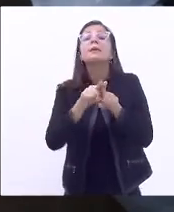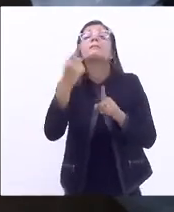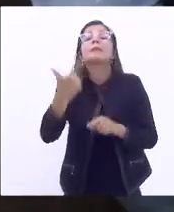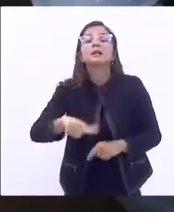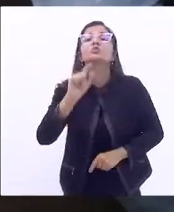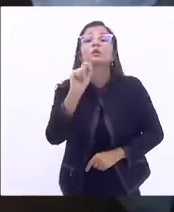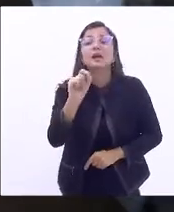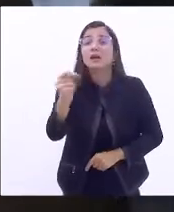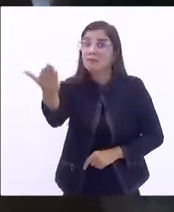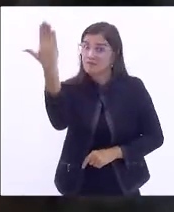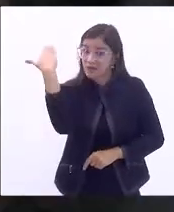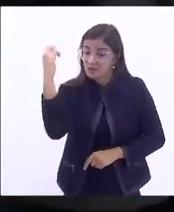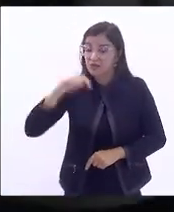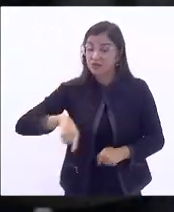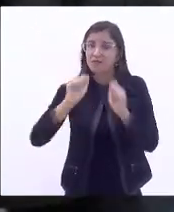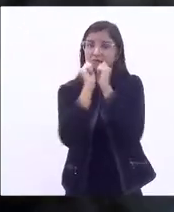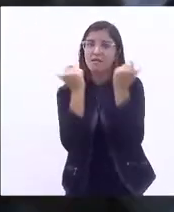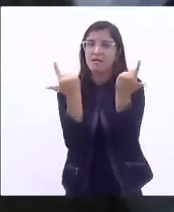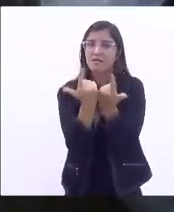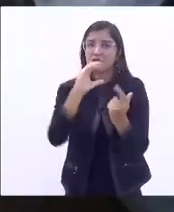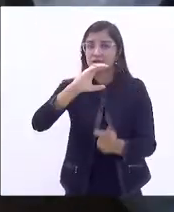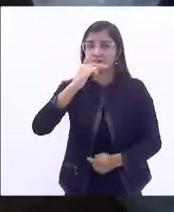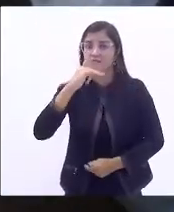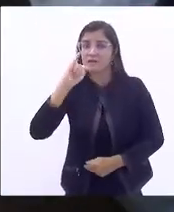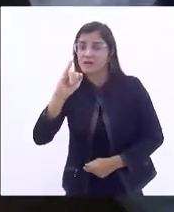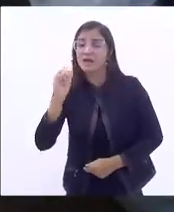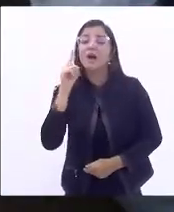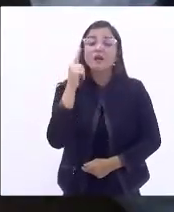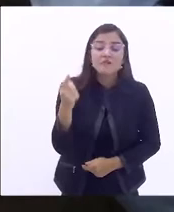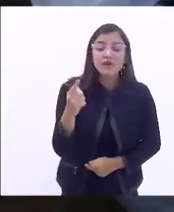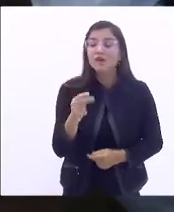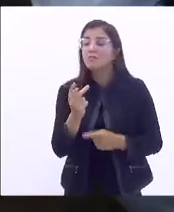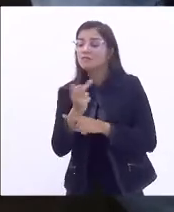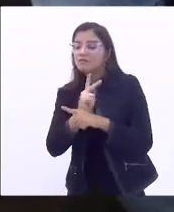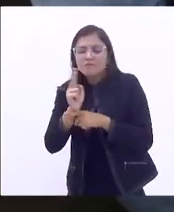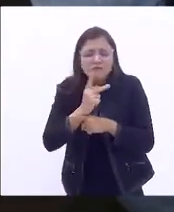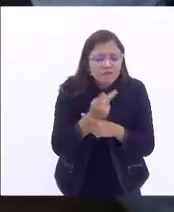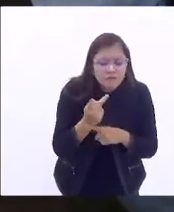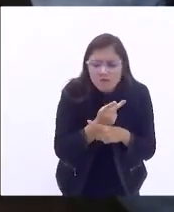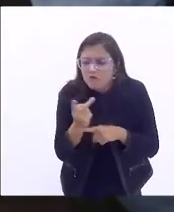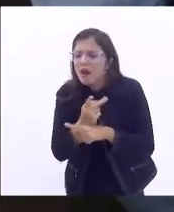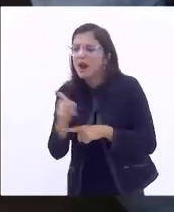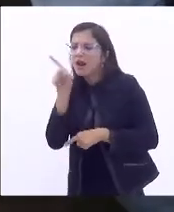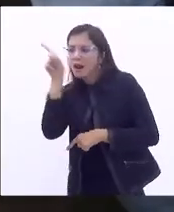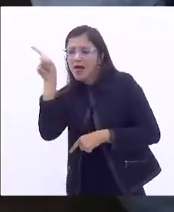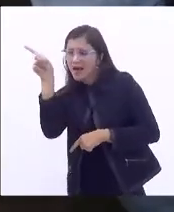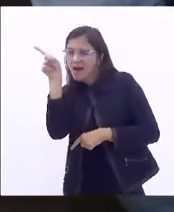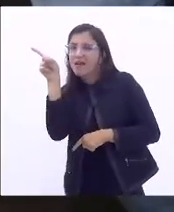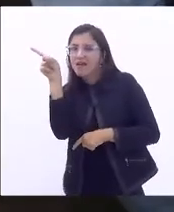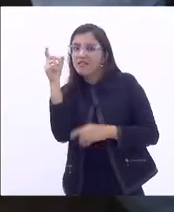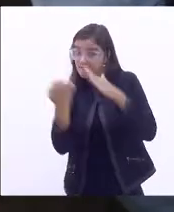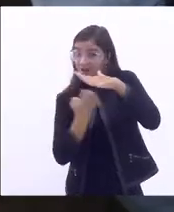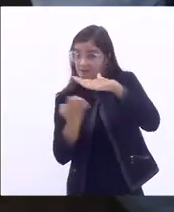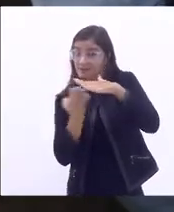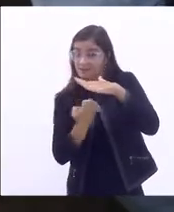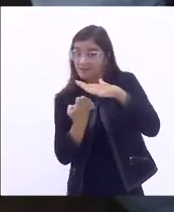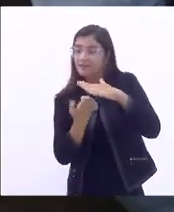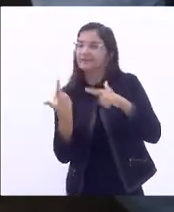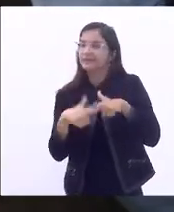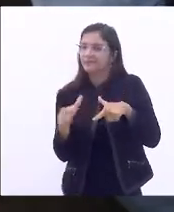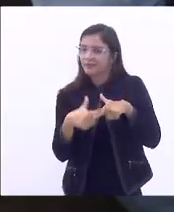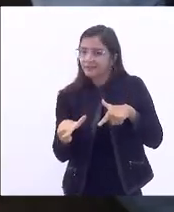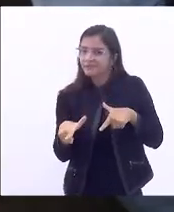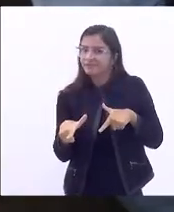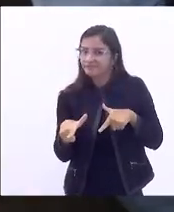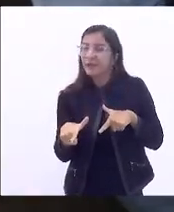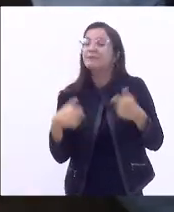para levantar todas as irregularidades que se tratava da implantação dessa siderúrgica, que ninguém quis no mundo inteiro, só